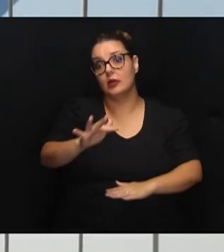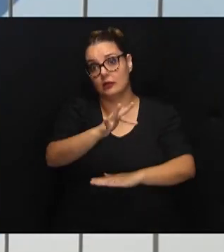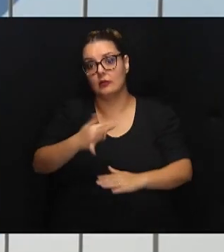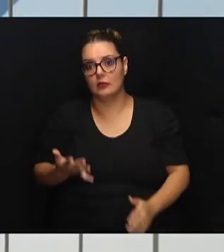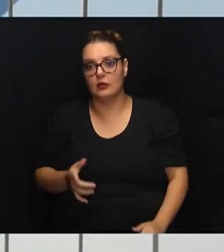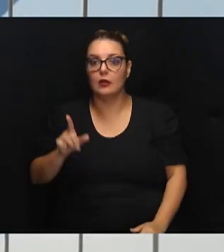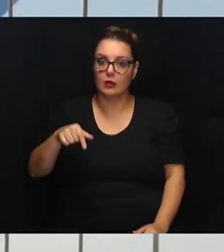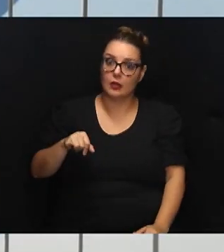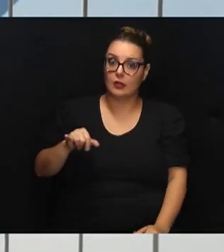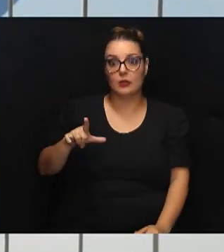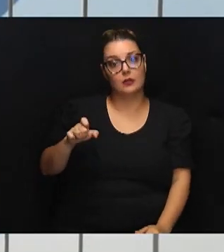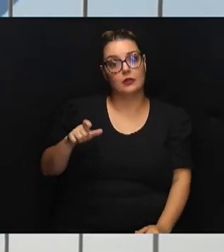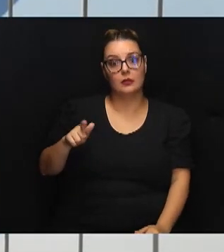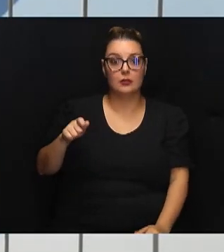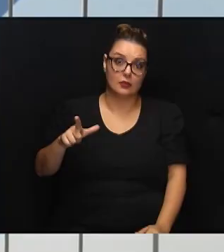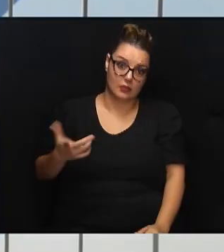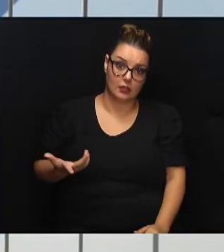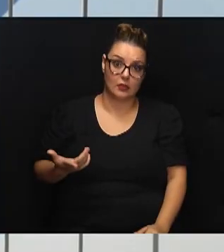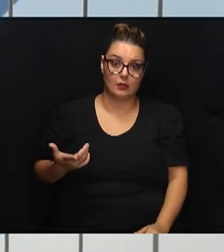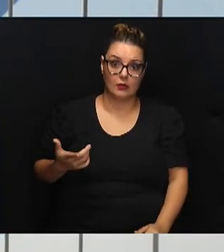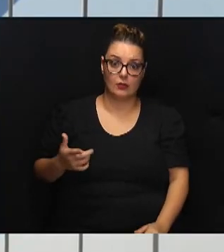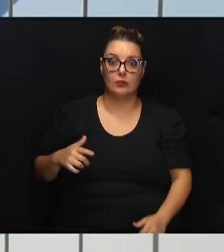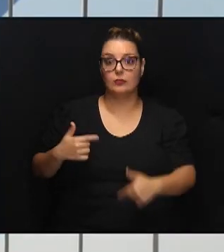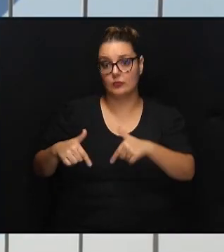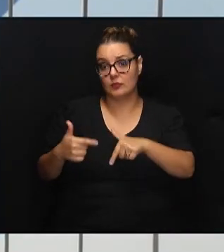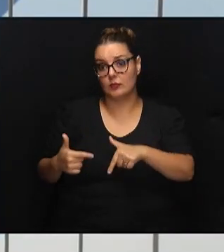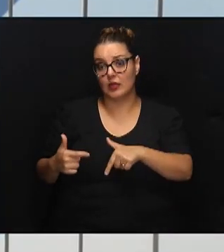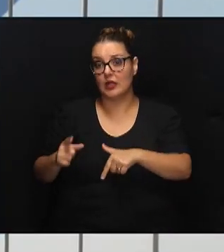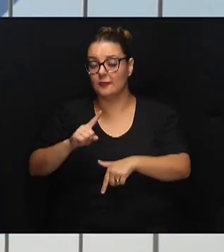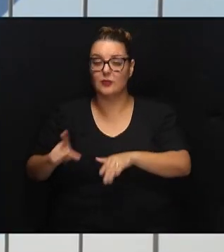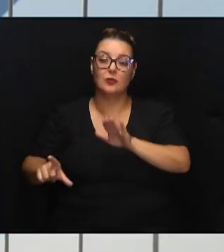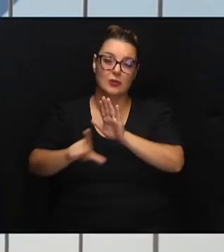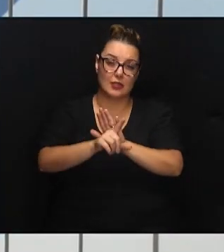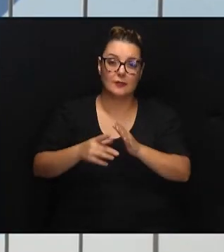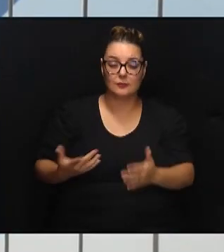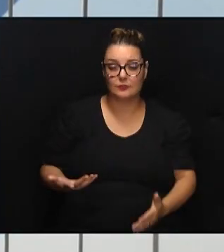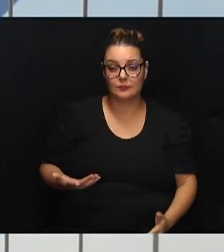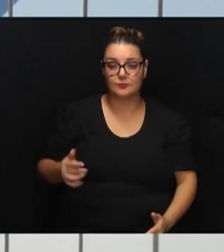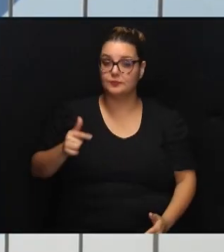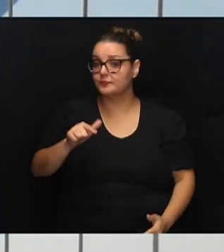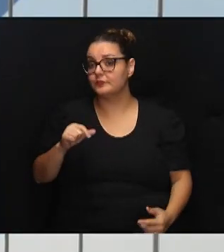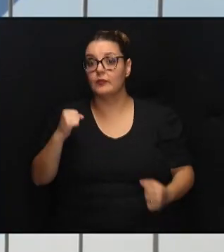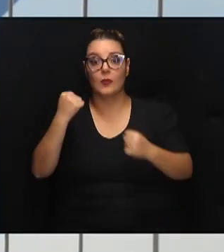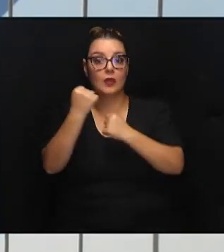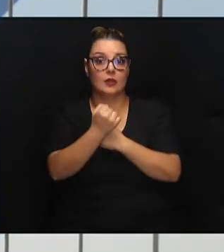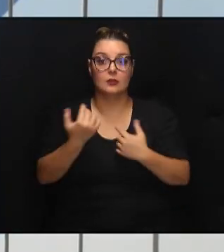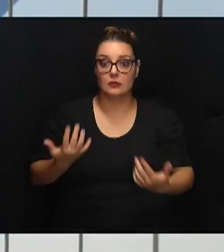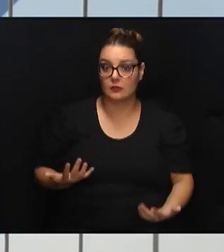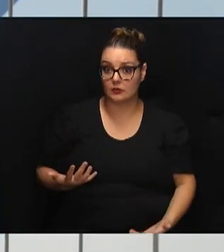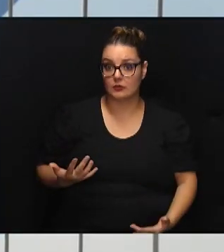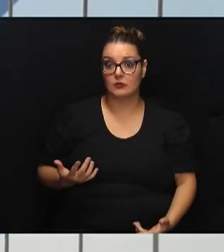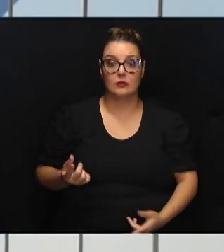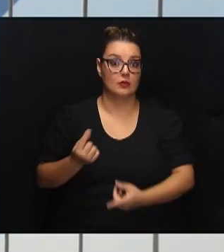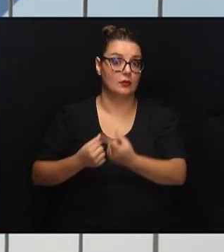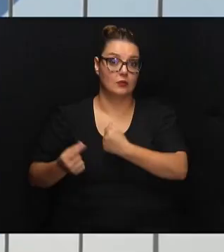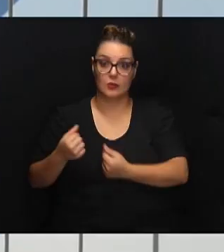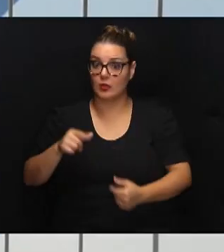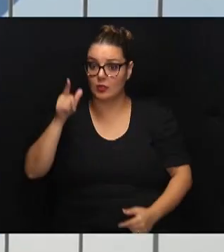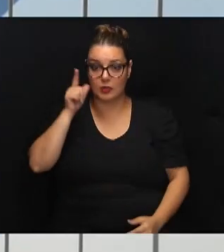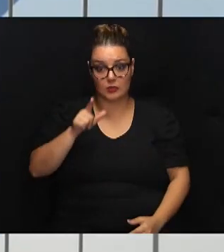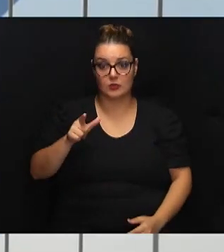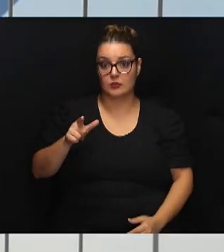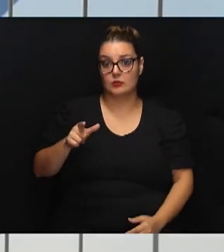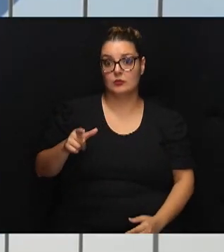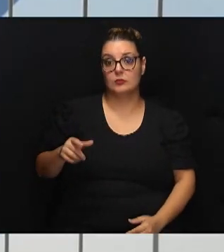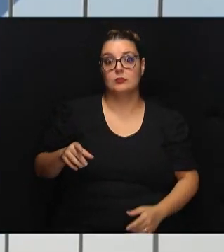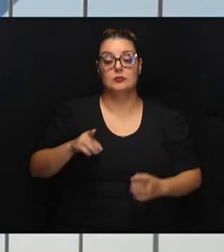passa a ser um trabalho ilegal ali no sentido de não estar protegido, a economia não consegue captar